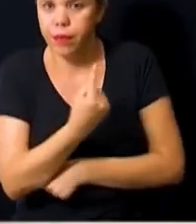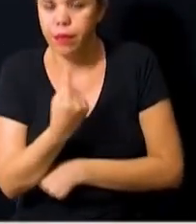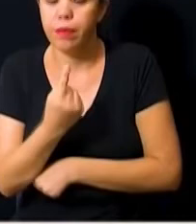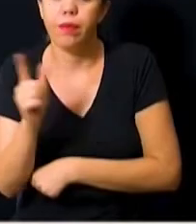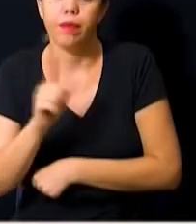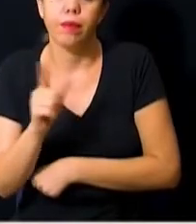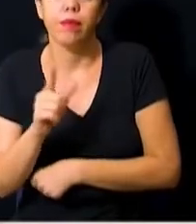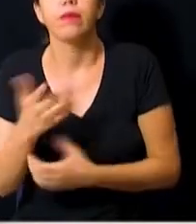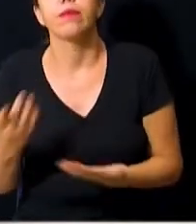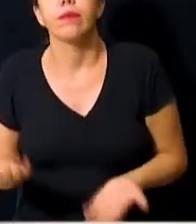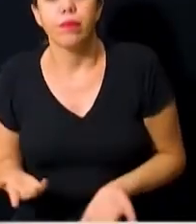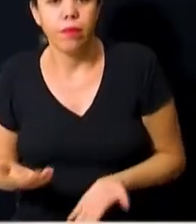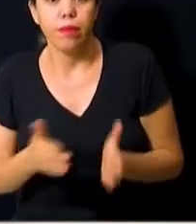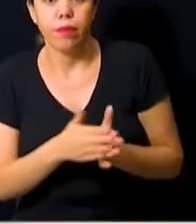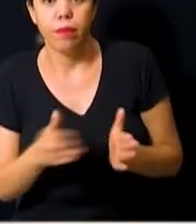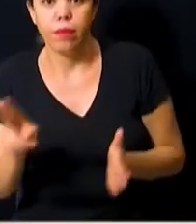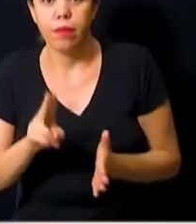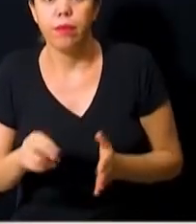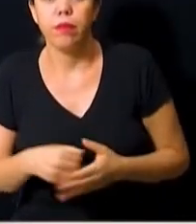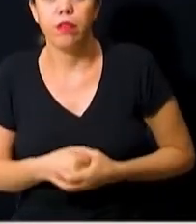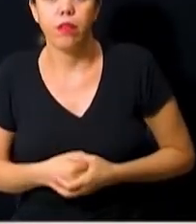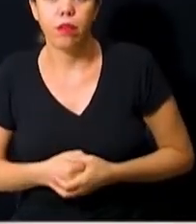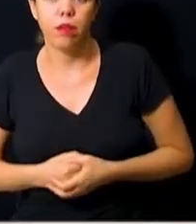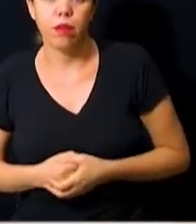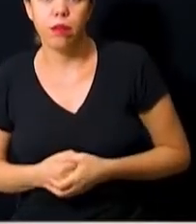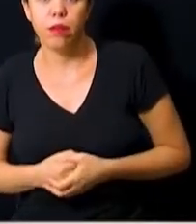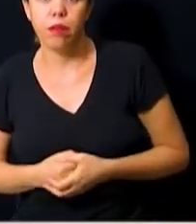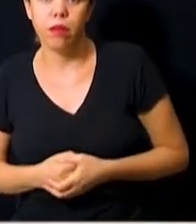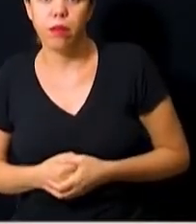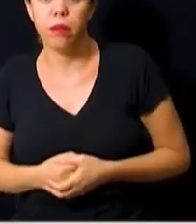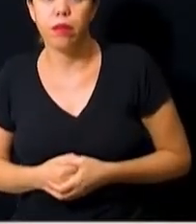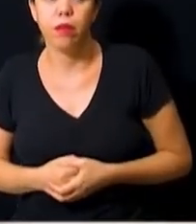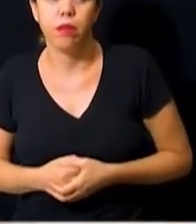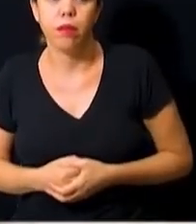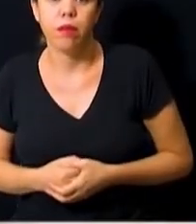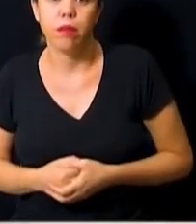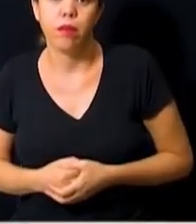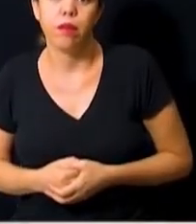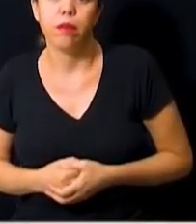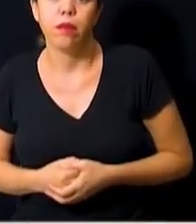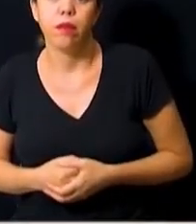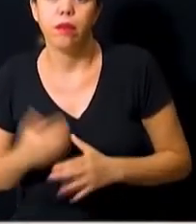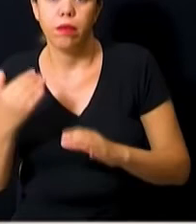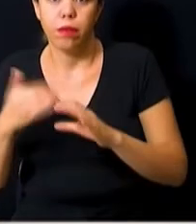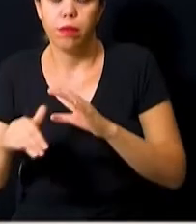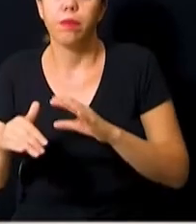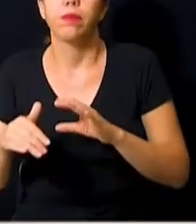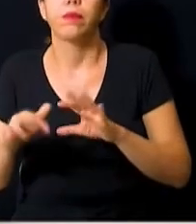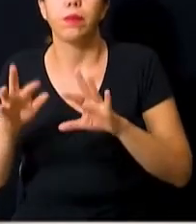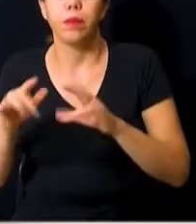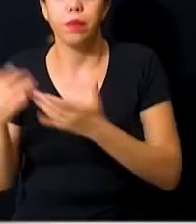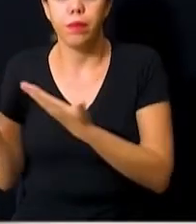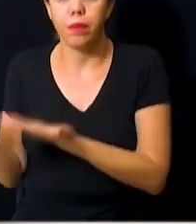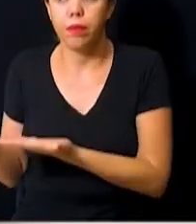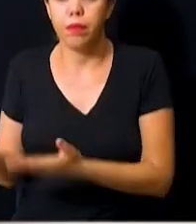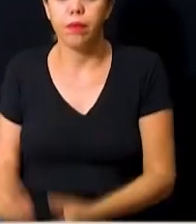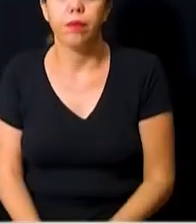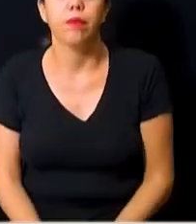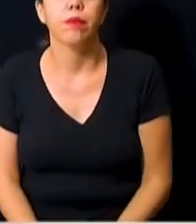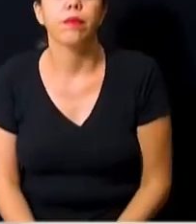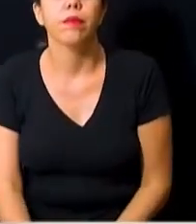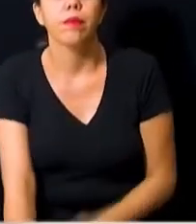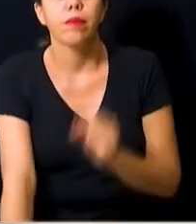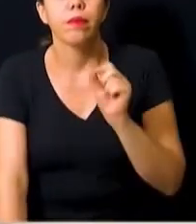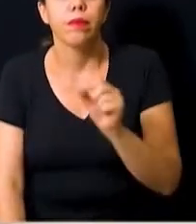individual, que deverá ser utilizado durante todo o trajeto. Quem tiver interesse, por favor, mande um e-mail para o